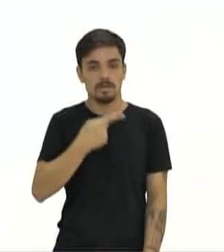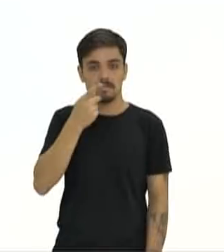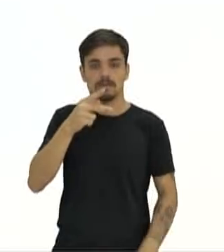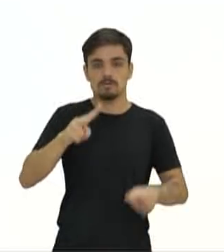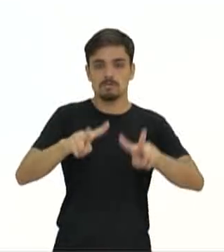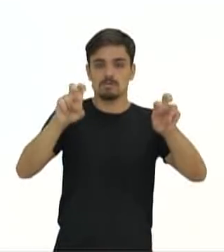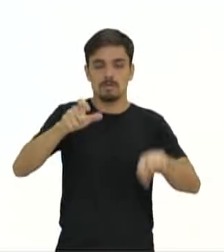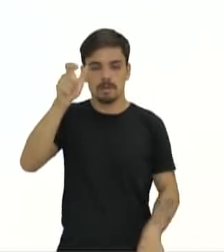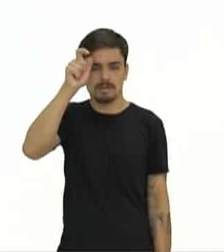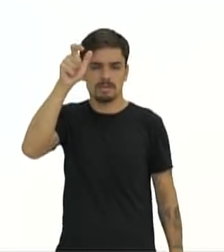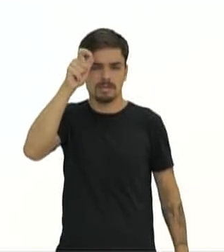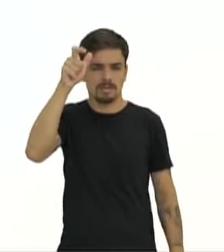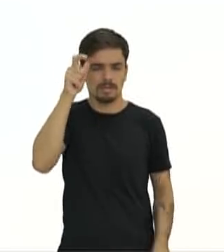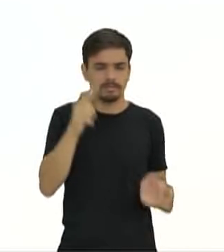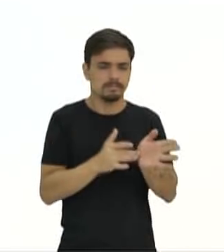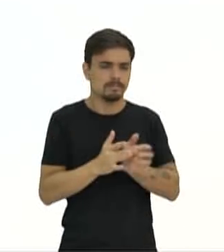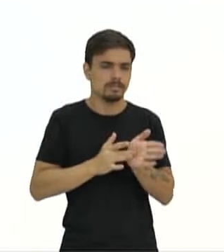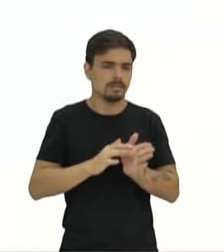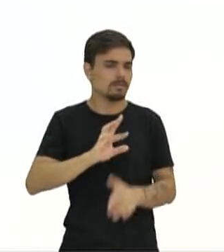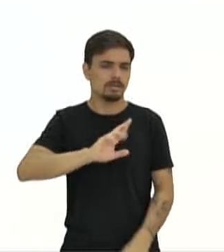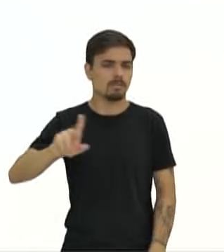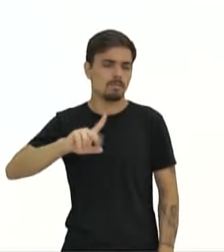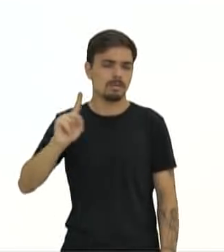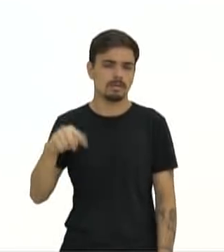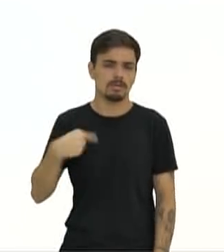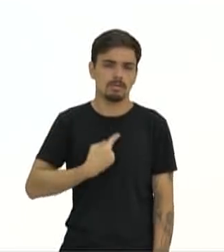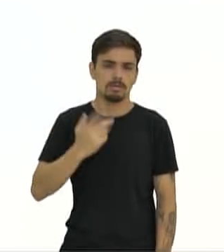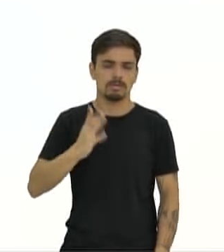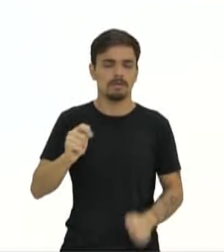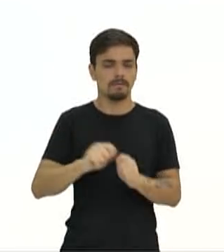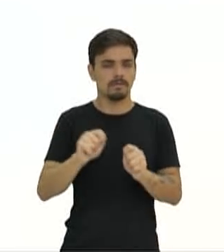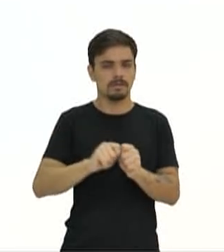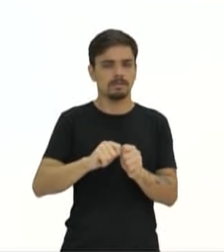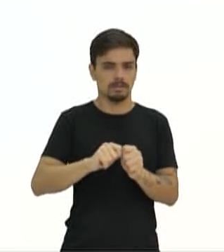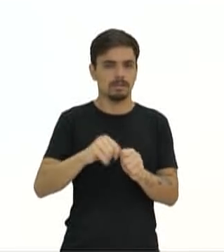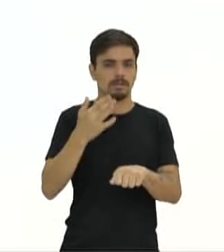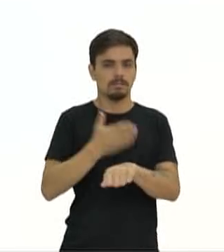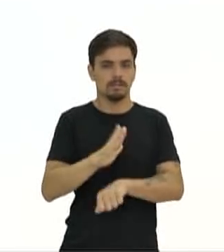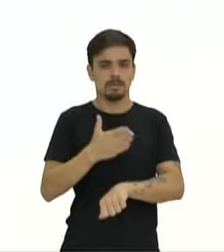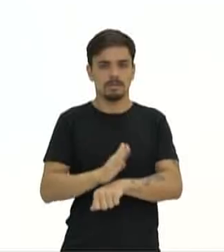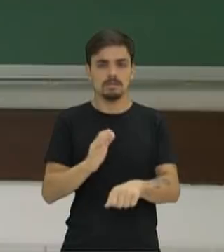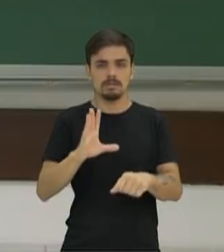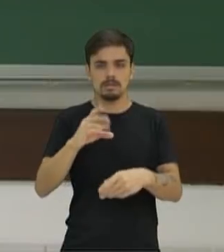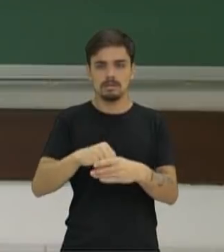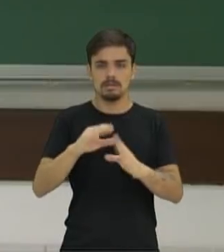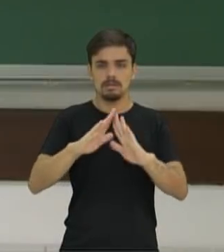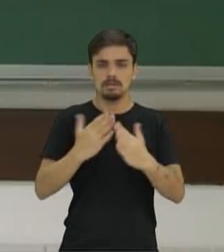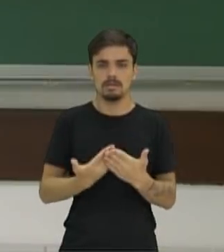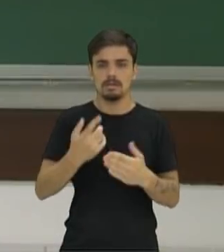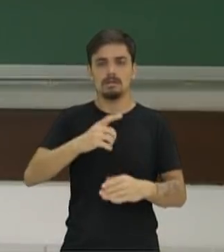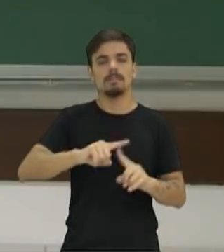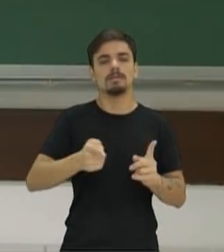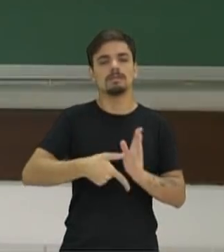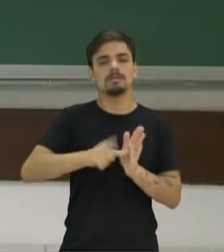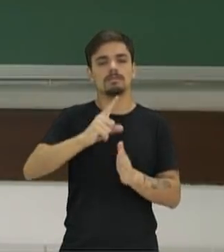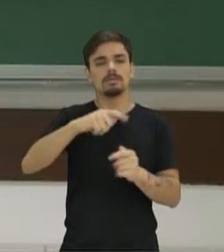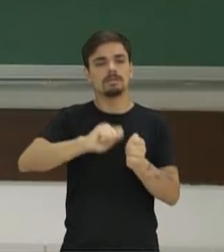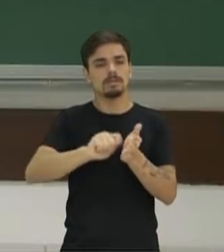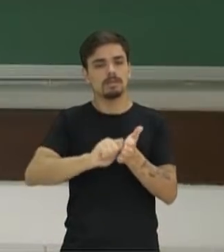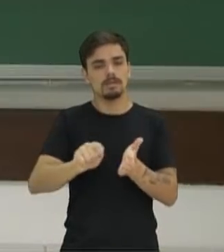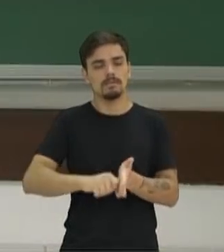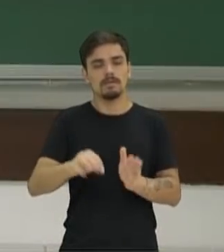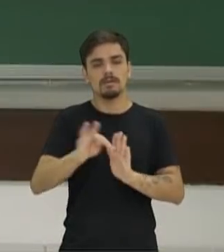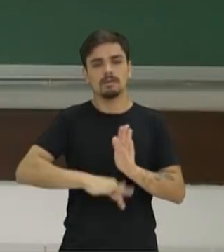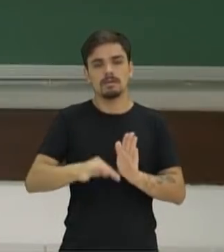inteligência artificial, mas ela não foge muito daquilo que nós fazemos na nossa prática escolar. Antes de você escrever o texto, você não vai